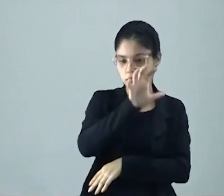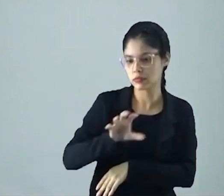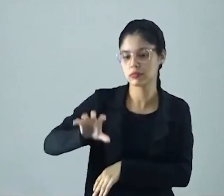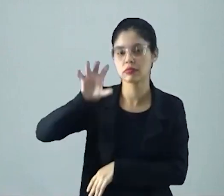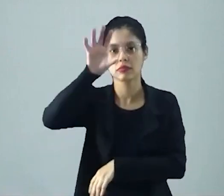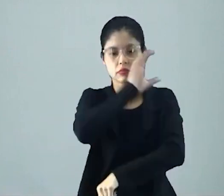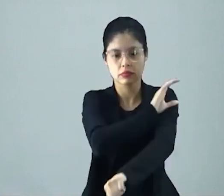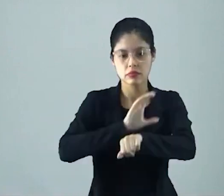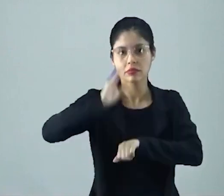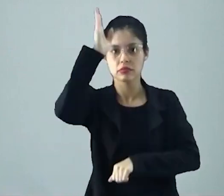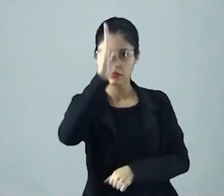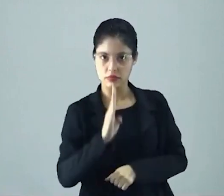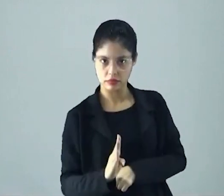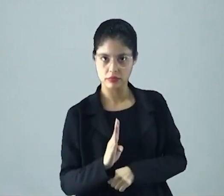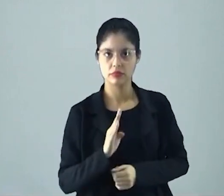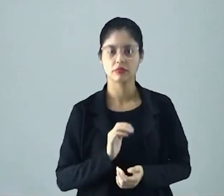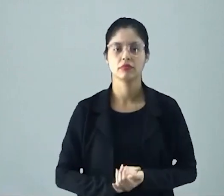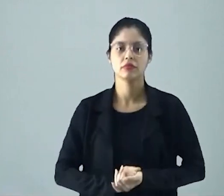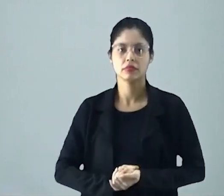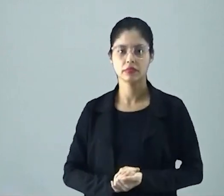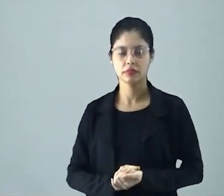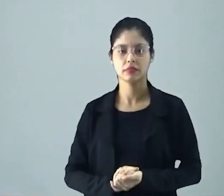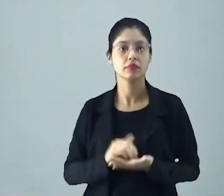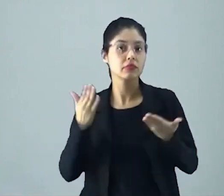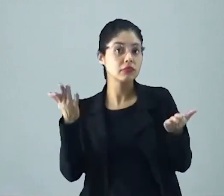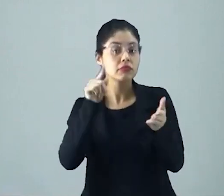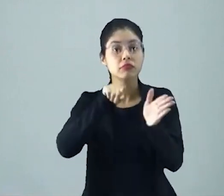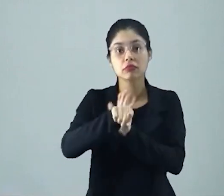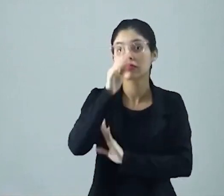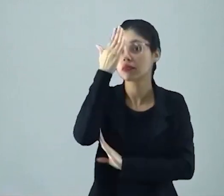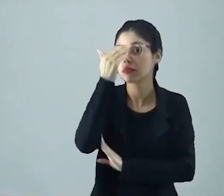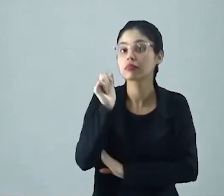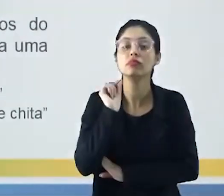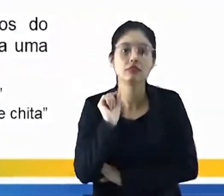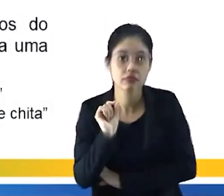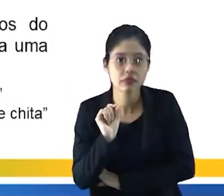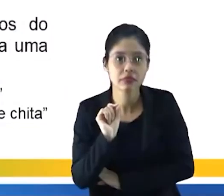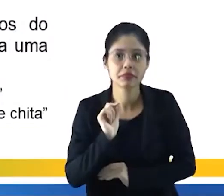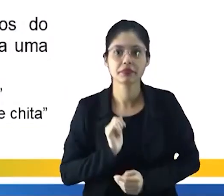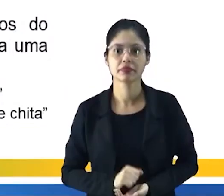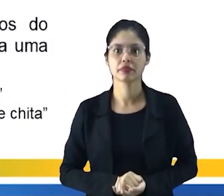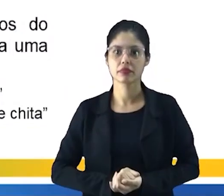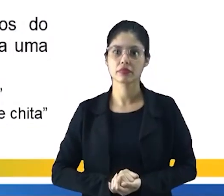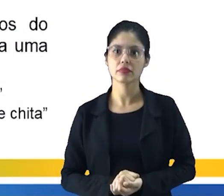do Brasil, certo? Da cultura brasileira. E aí ele quer saber o seguinte,